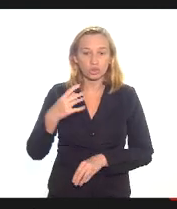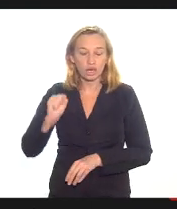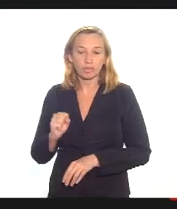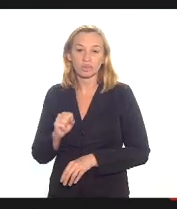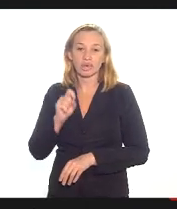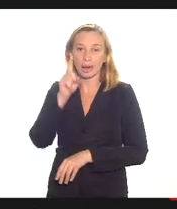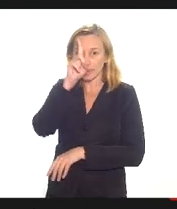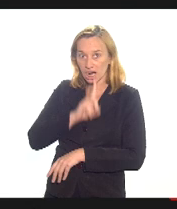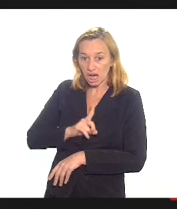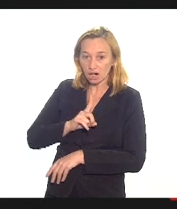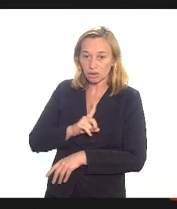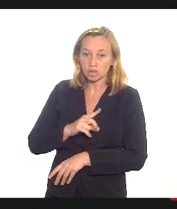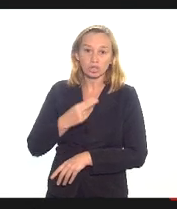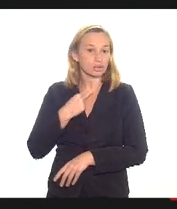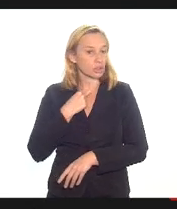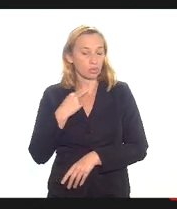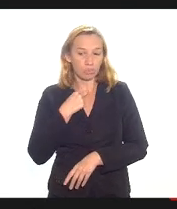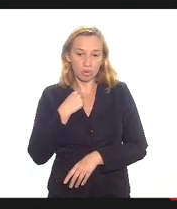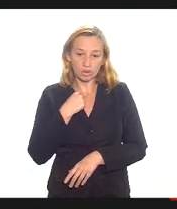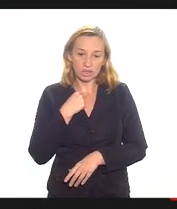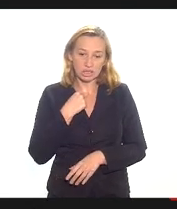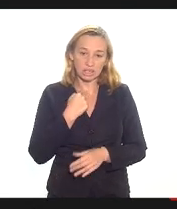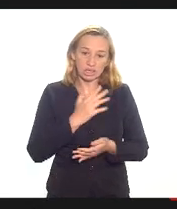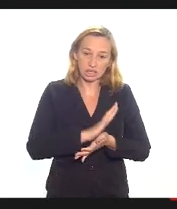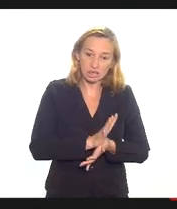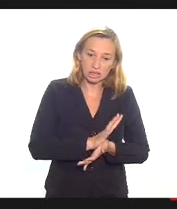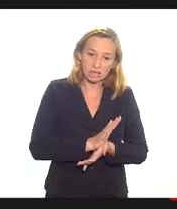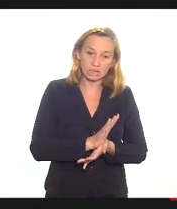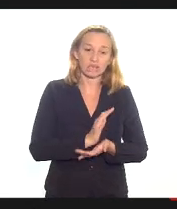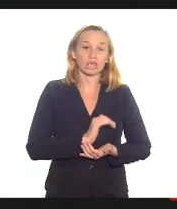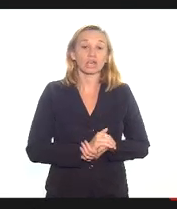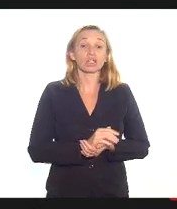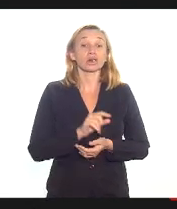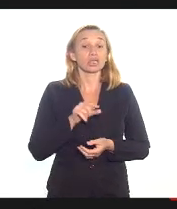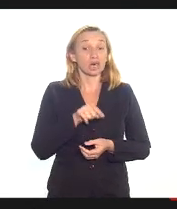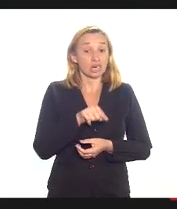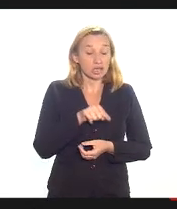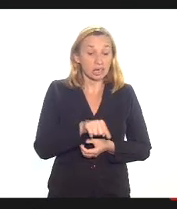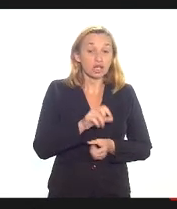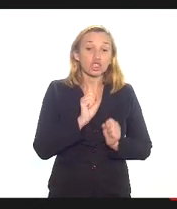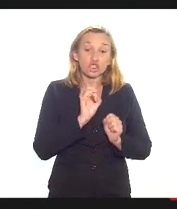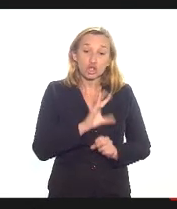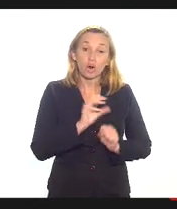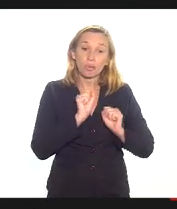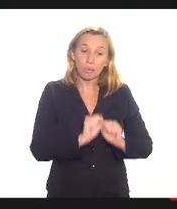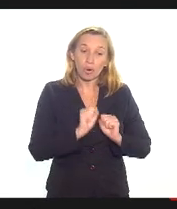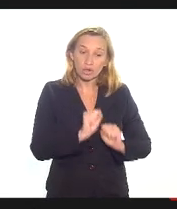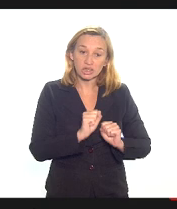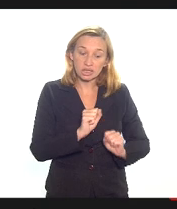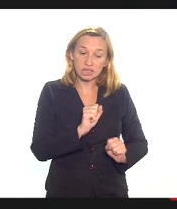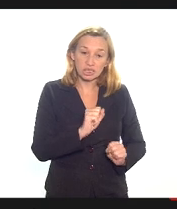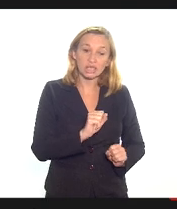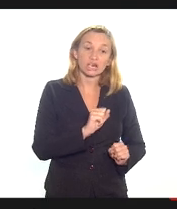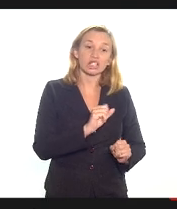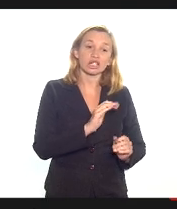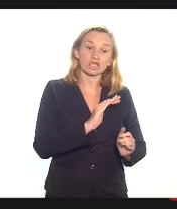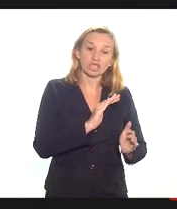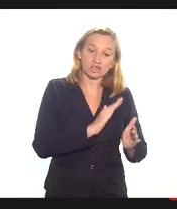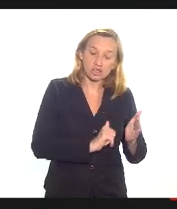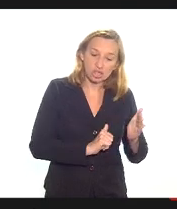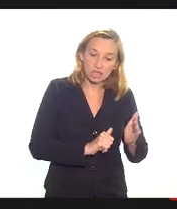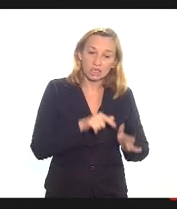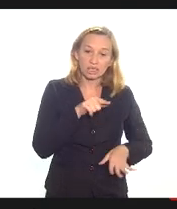amarelinho, não pode ser abatido. Nesses campos só podem ser abatidos a prorrata